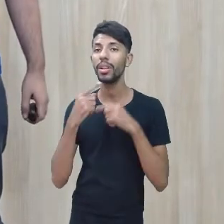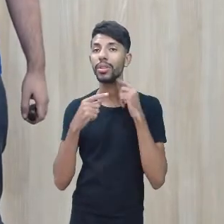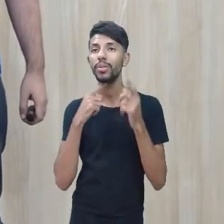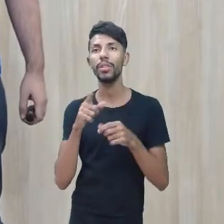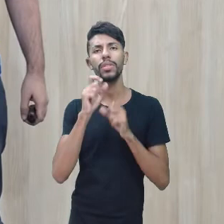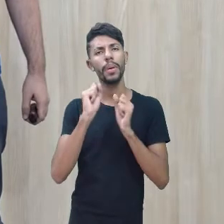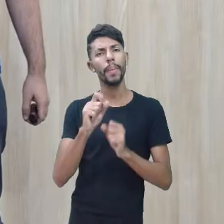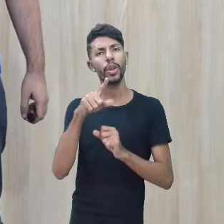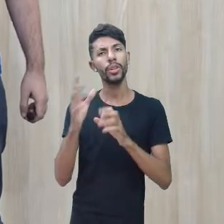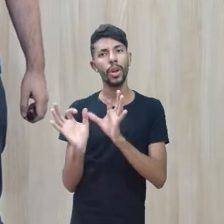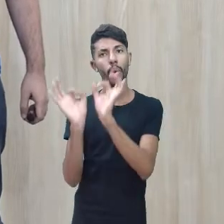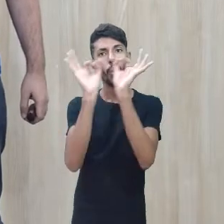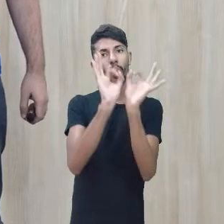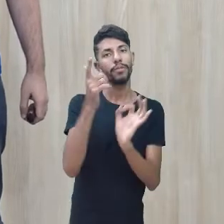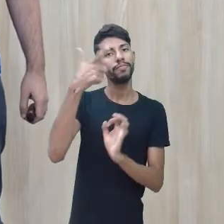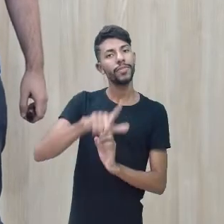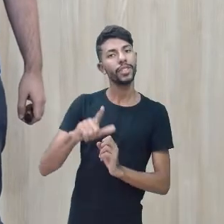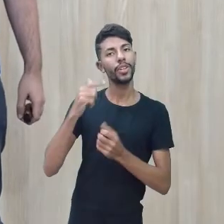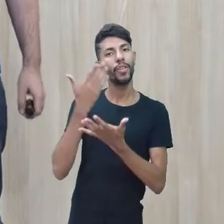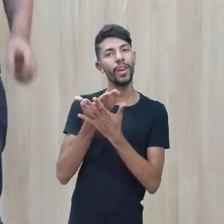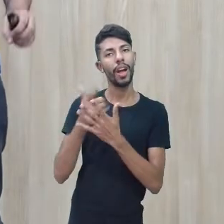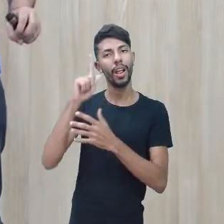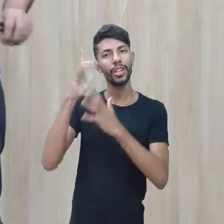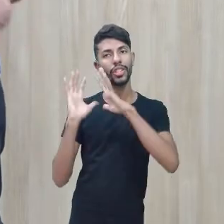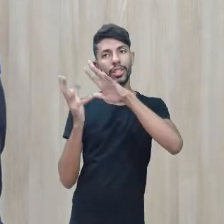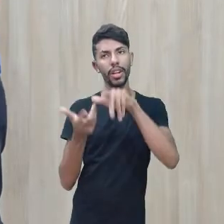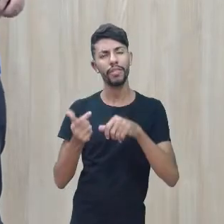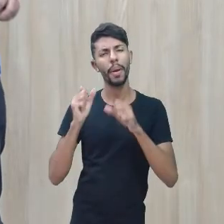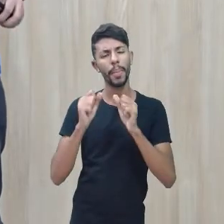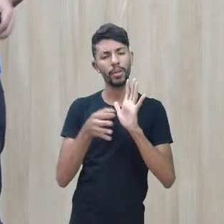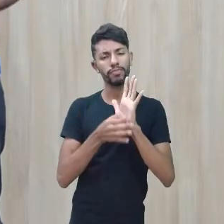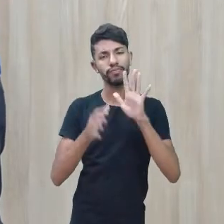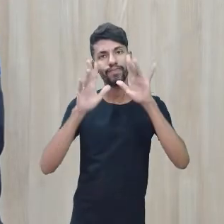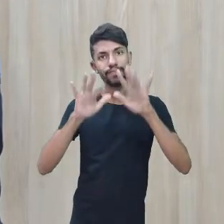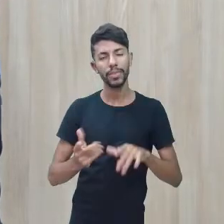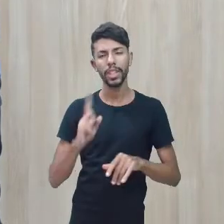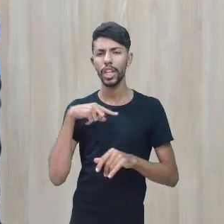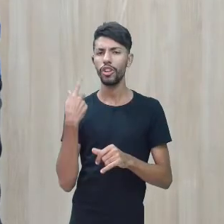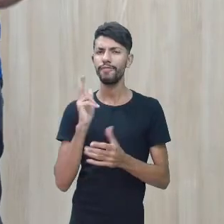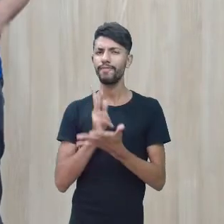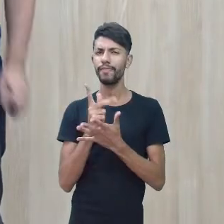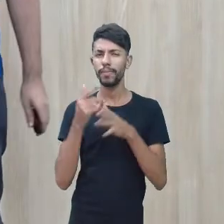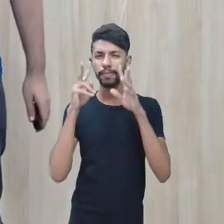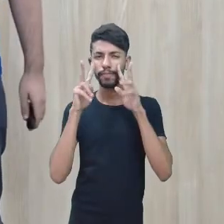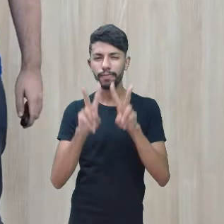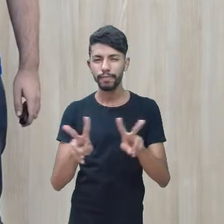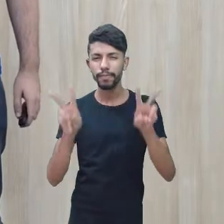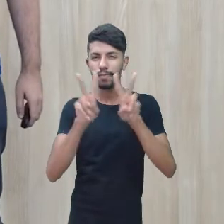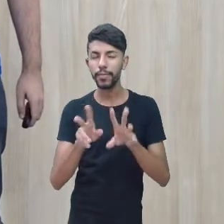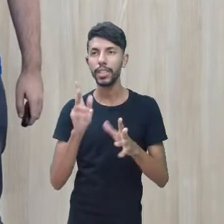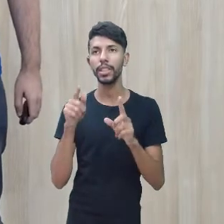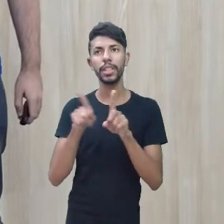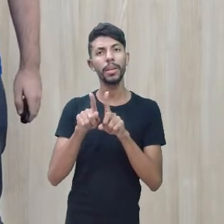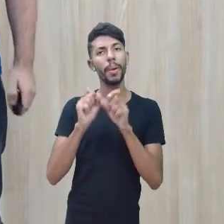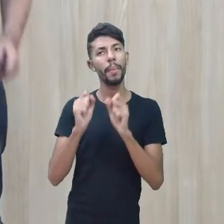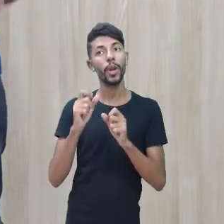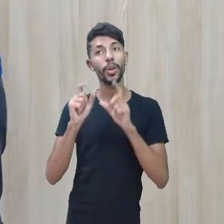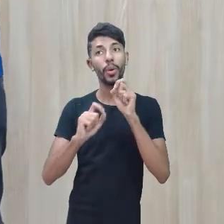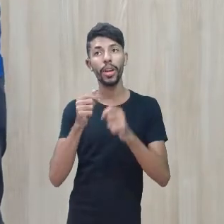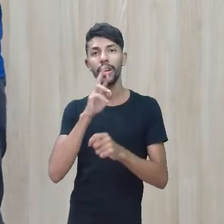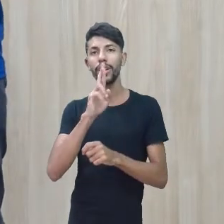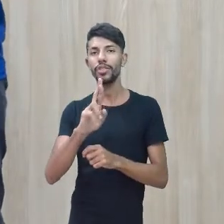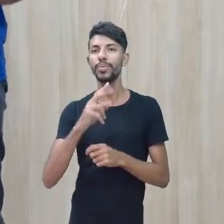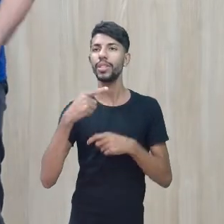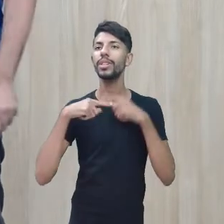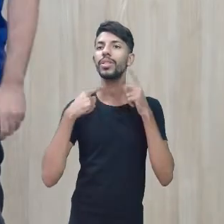nosso vídeo, nossa aula de hoje de geografia. Deixa o comentário que a gente está sempre lá acompanhando e vem aqui também tirar a sua dúvida. Beleza?